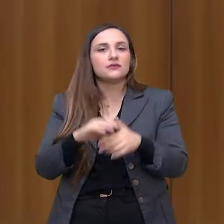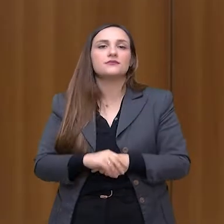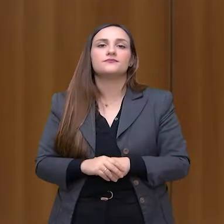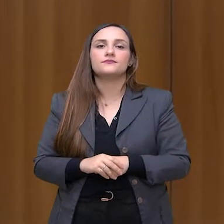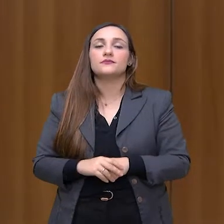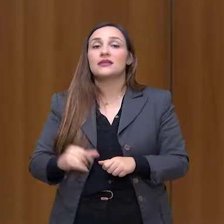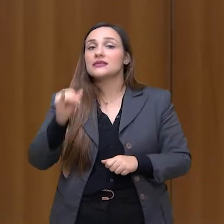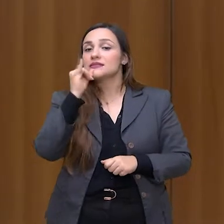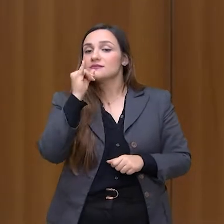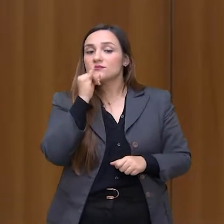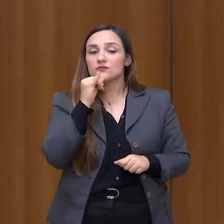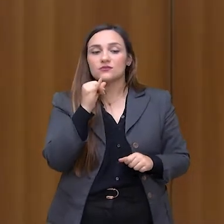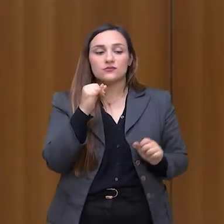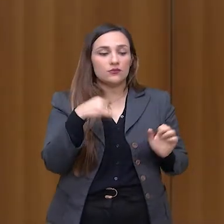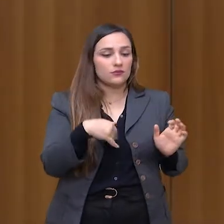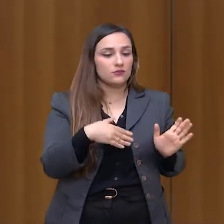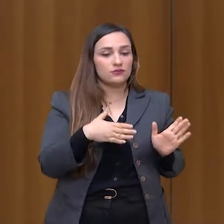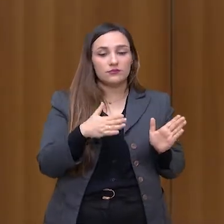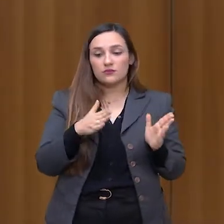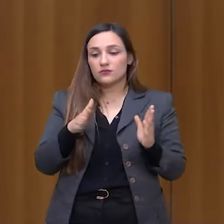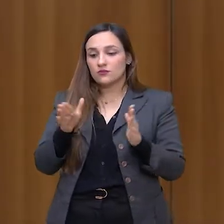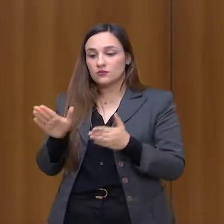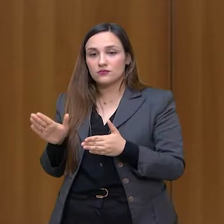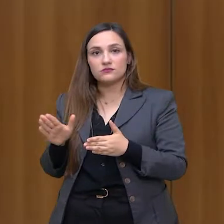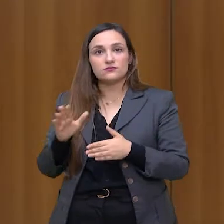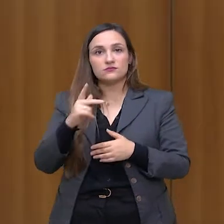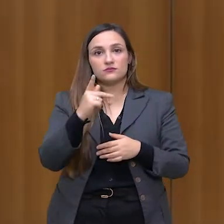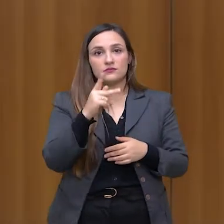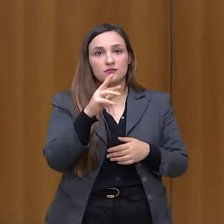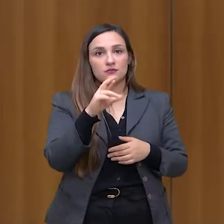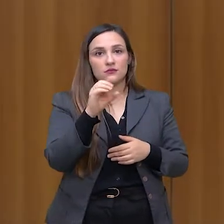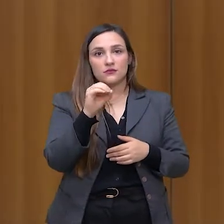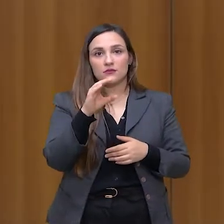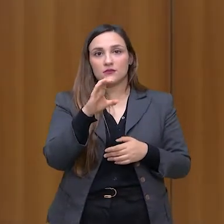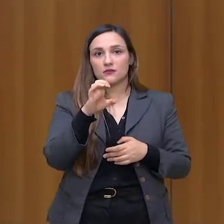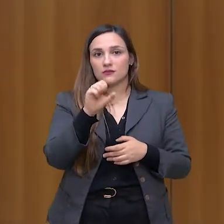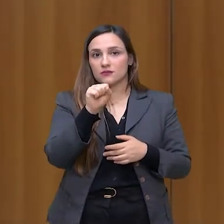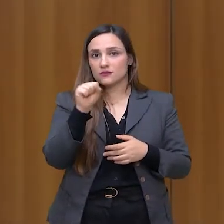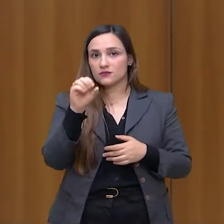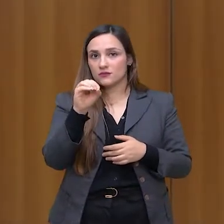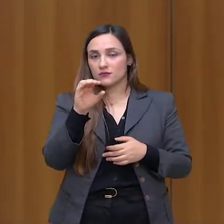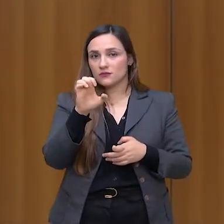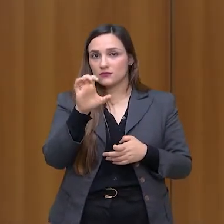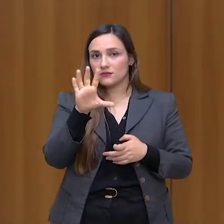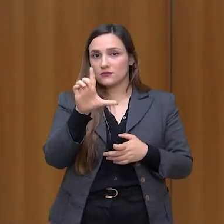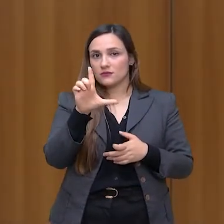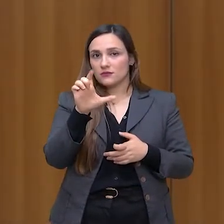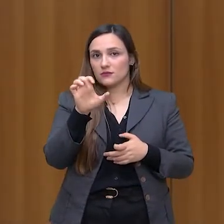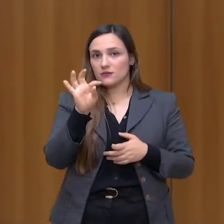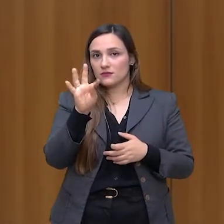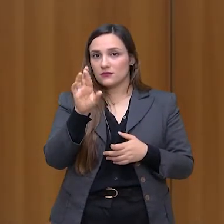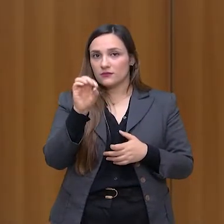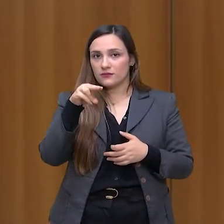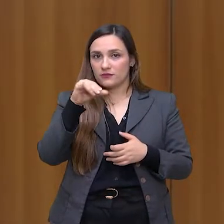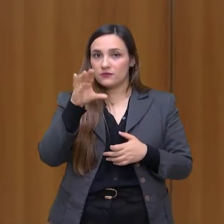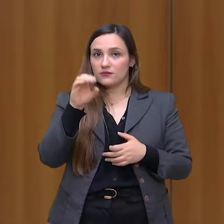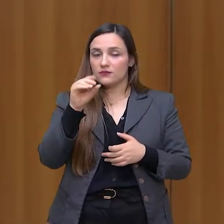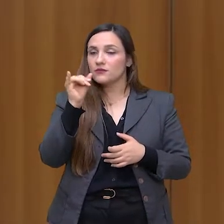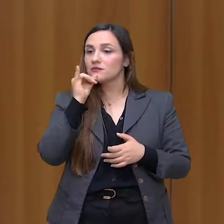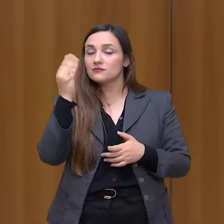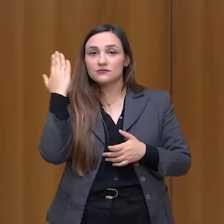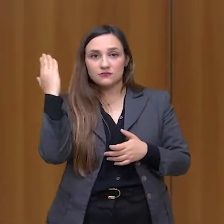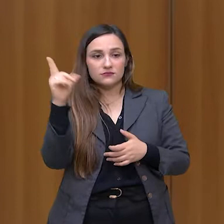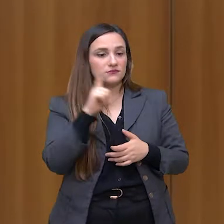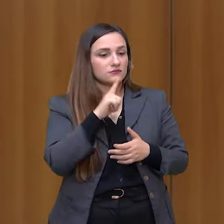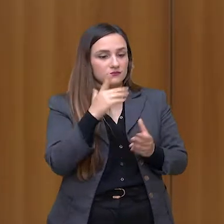O processo eletrônico. Vamos pegar uma coisa ampla que todo mundo consegue visualizar, né? Antes nós tínhamos o processo de papel,